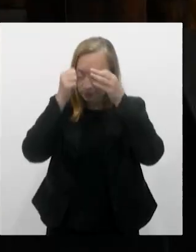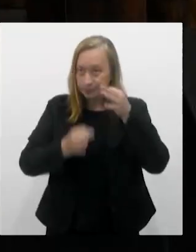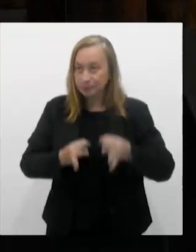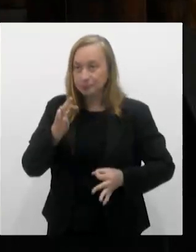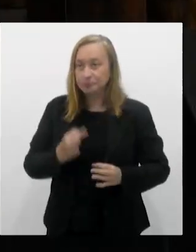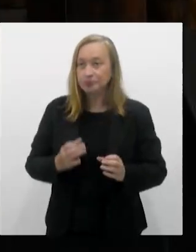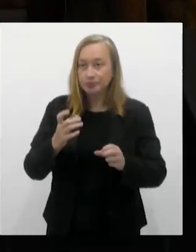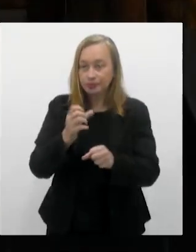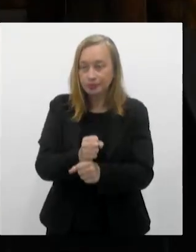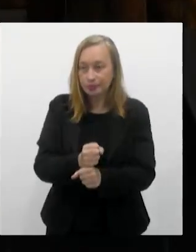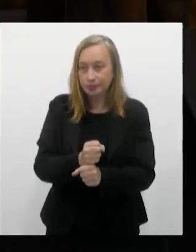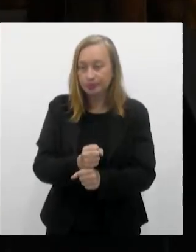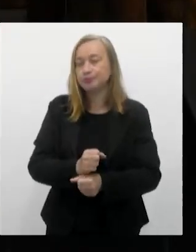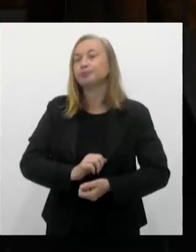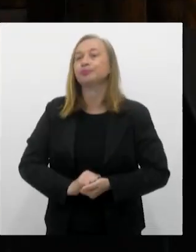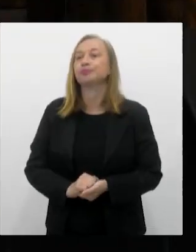Contas,